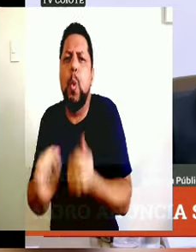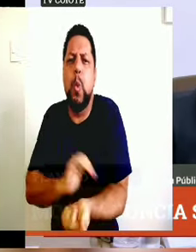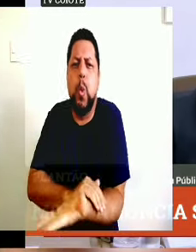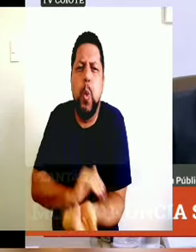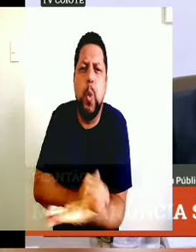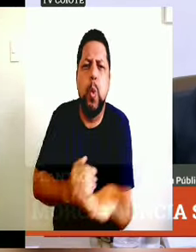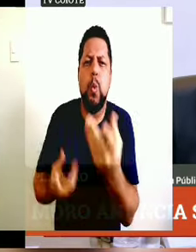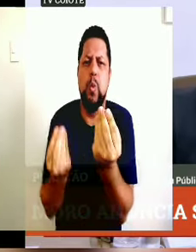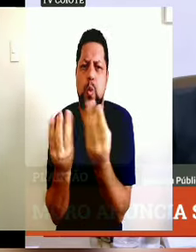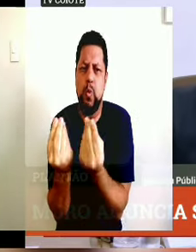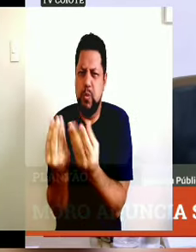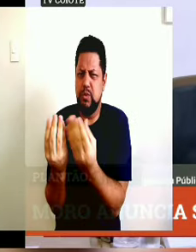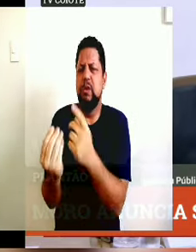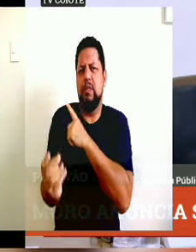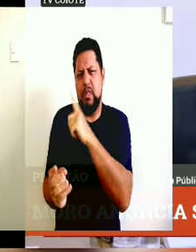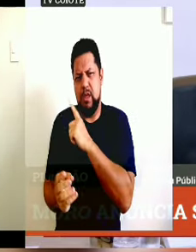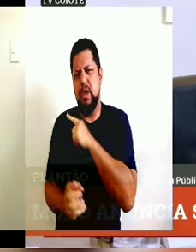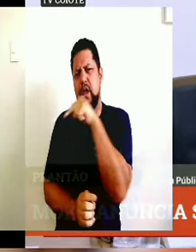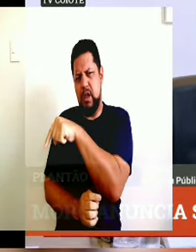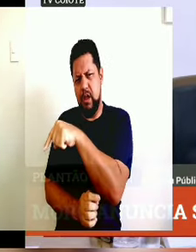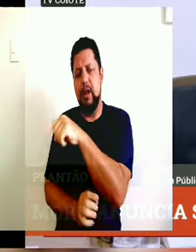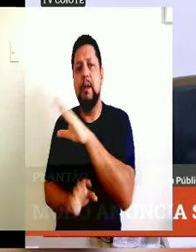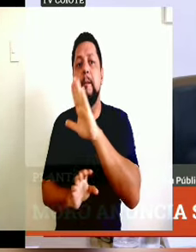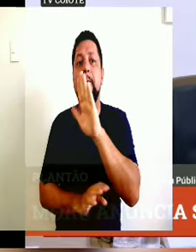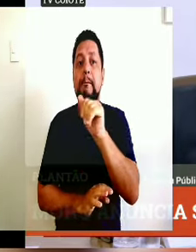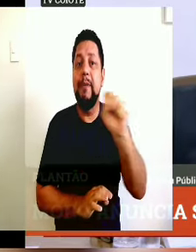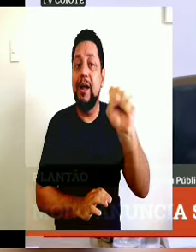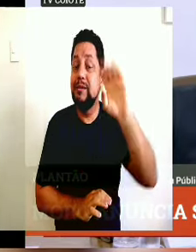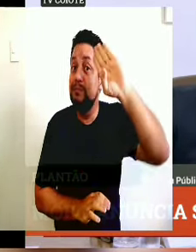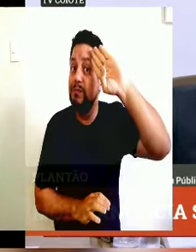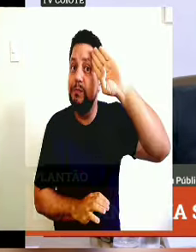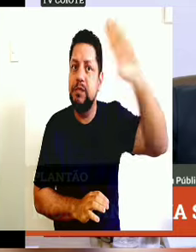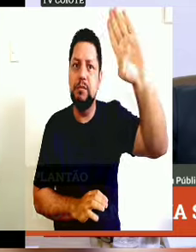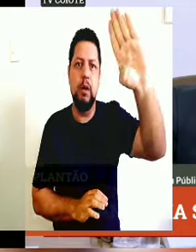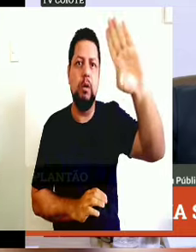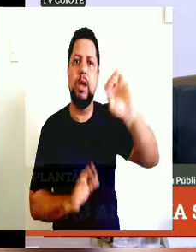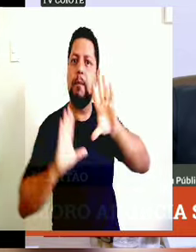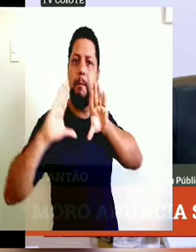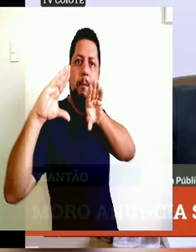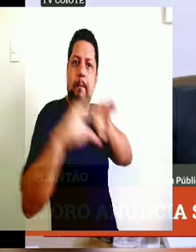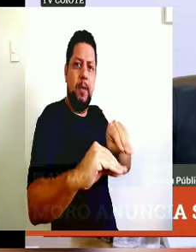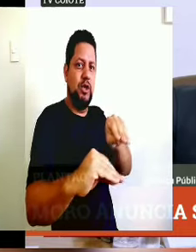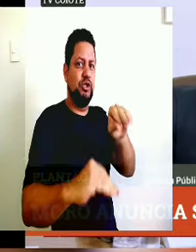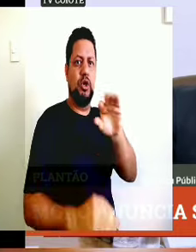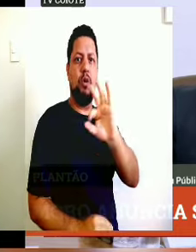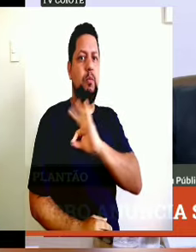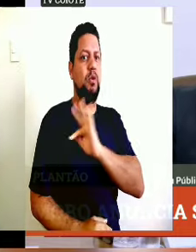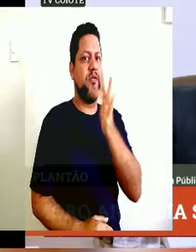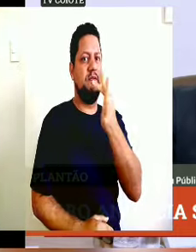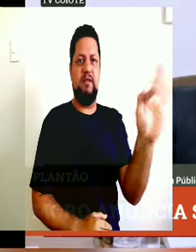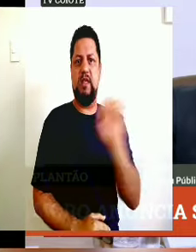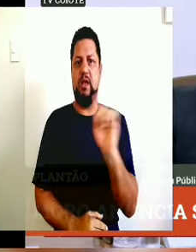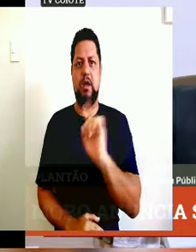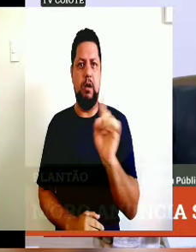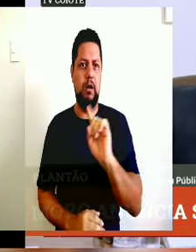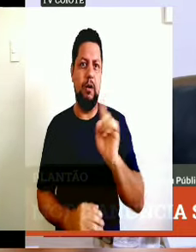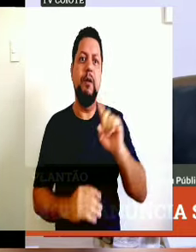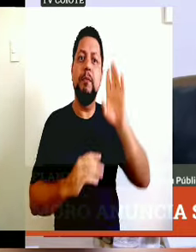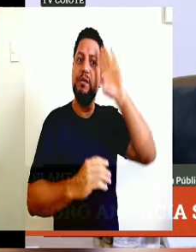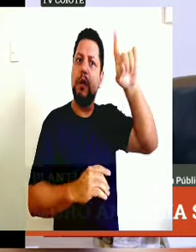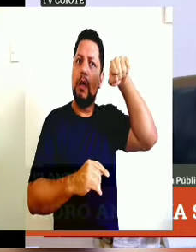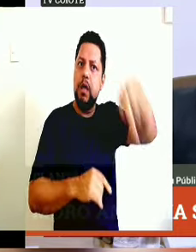aconteceram naquela época. Mas foi fundamental a manutenção da autonomia da PF para que